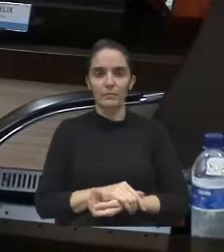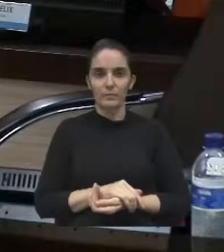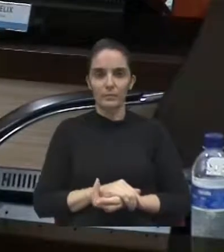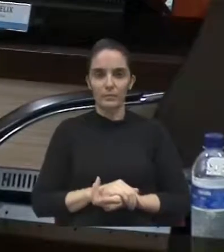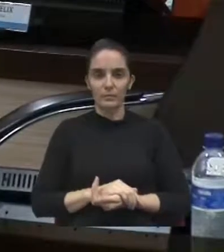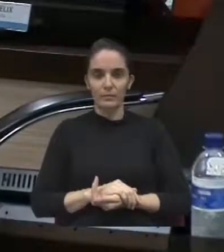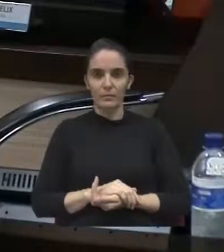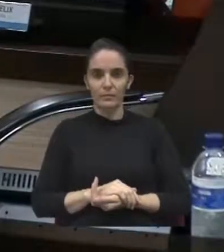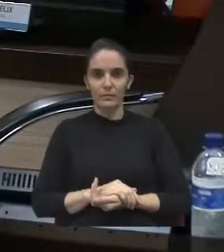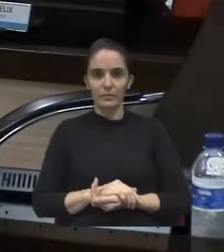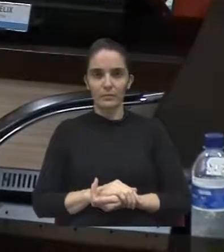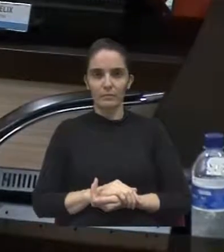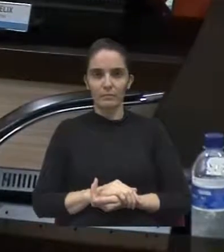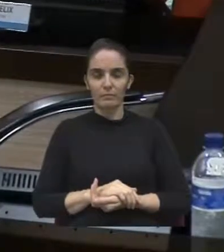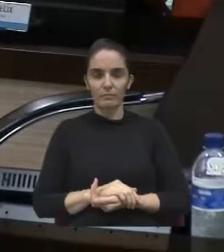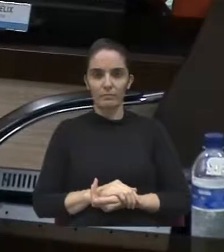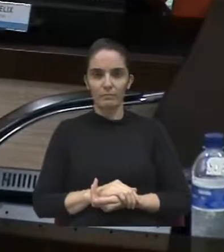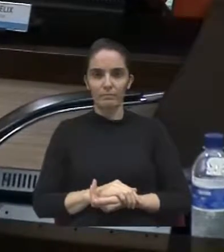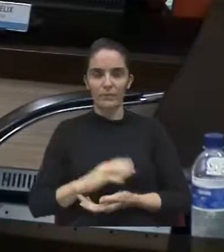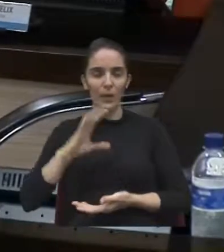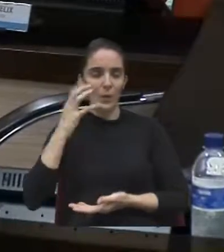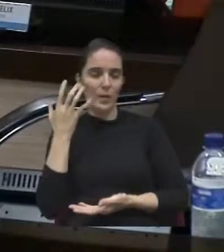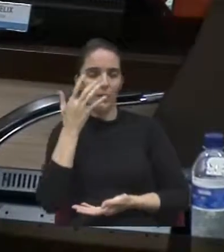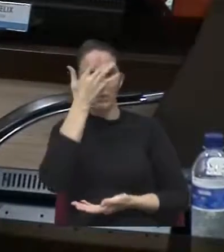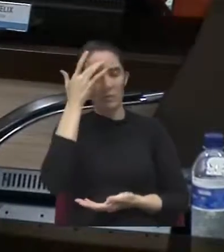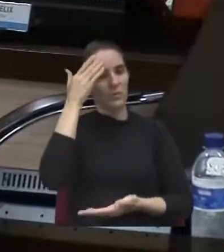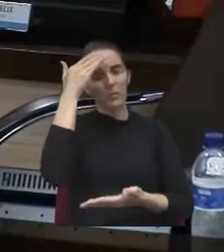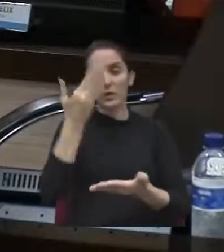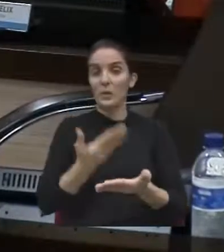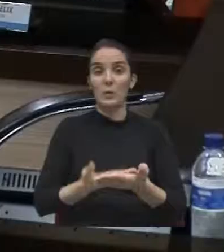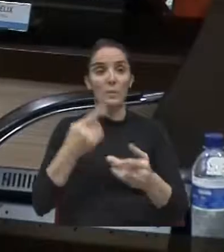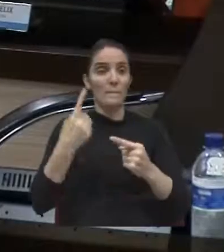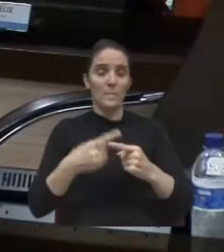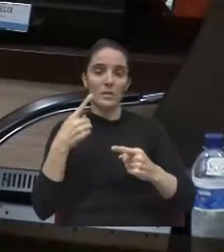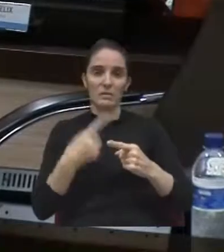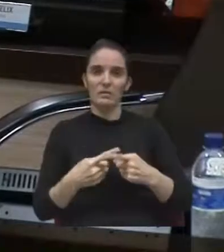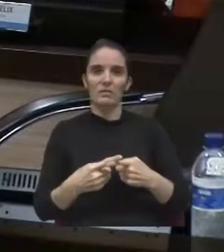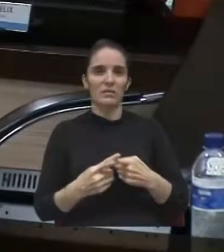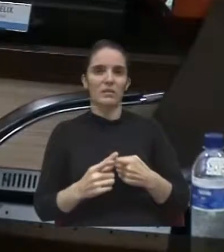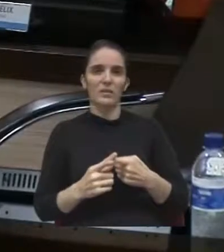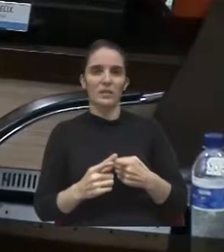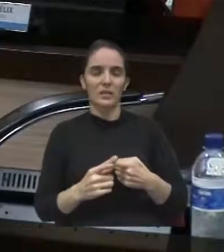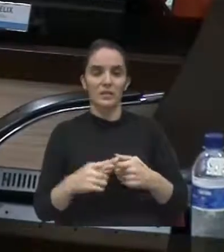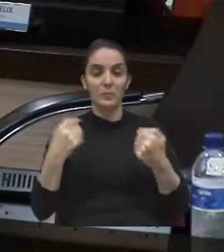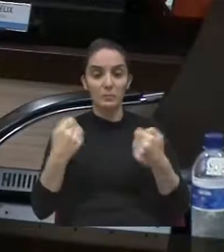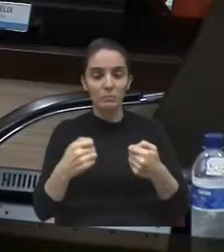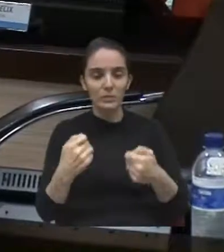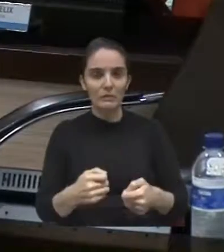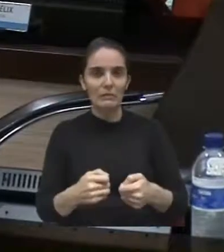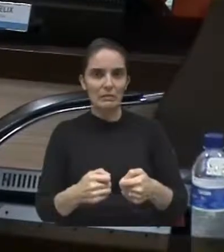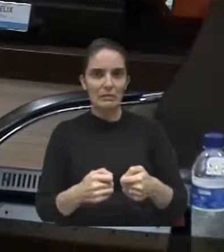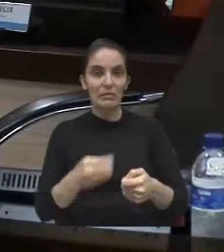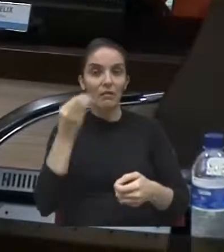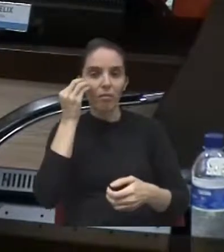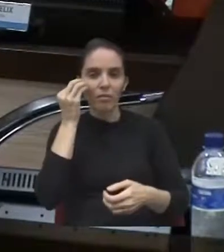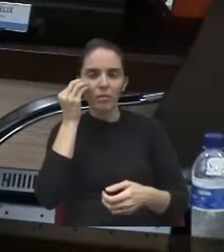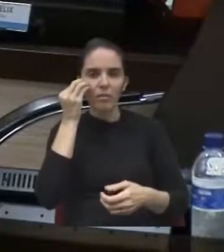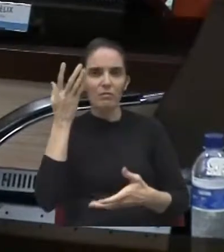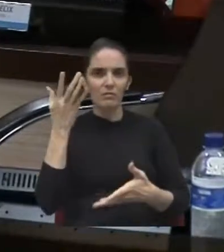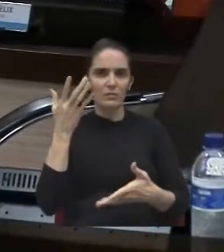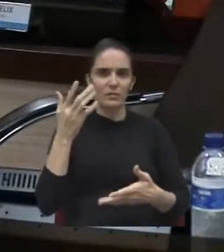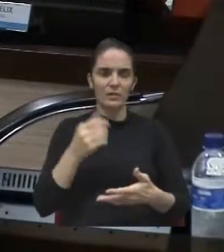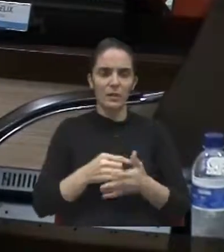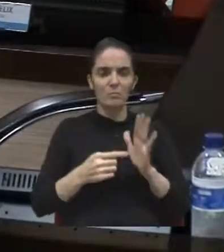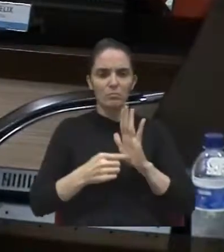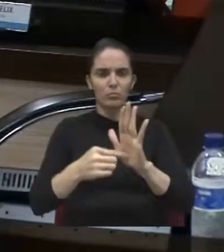de construção e um pouco pela falta de buscar a cultura, buscar técnica naquilo que nós colocamos pela